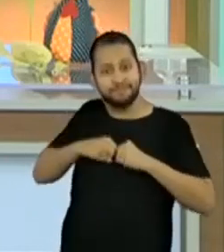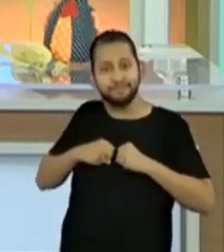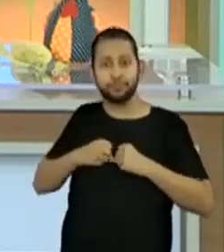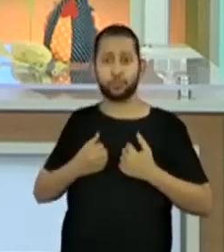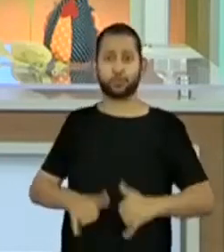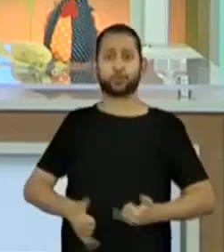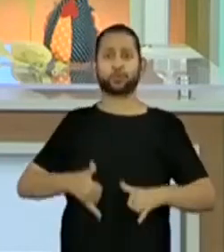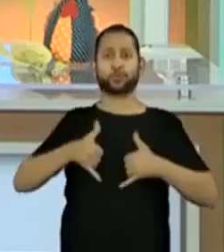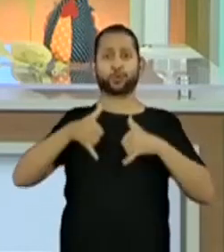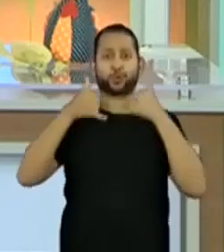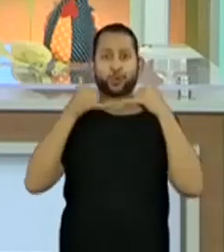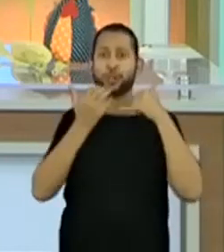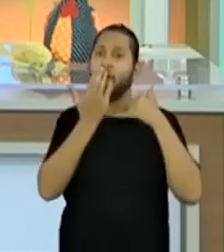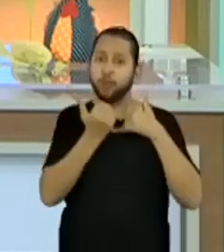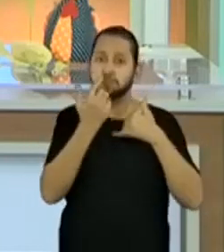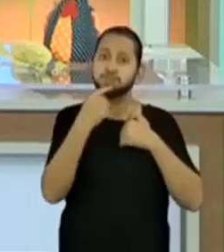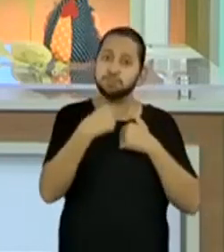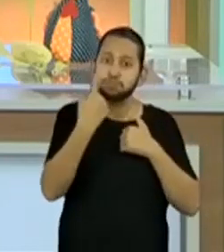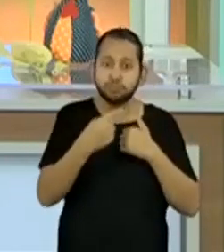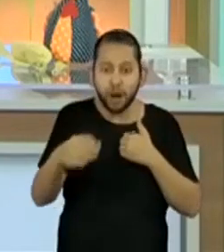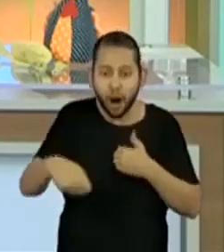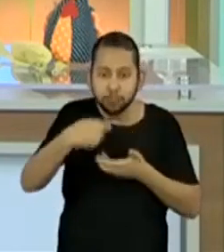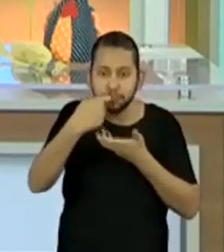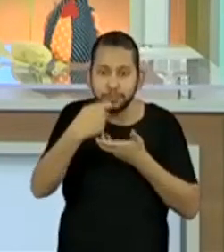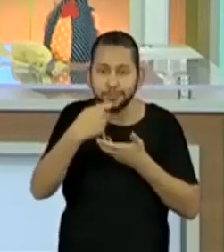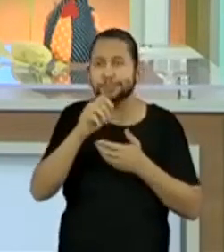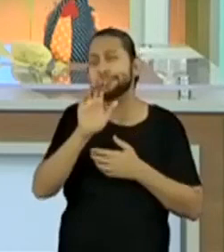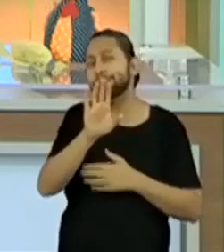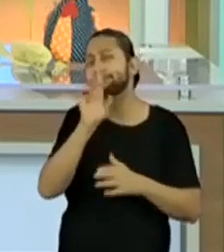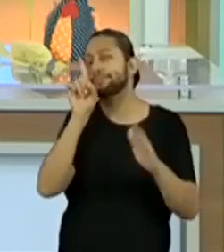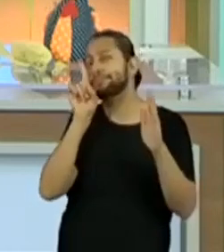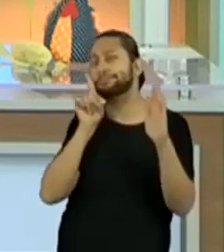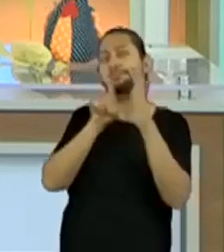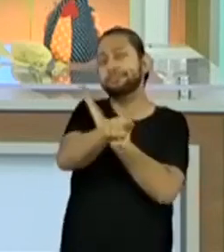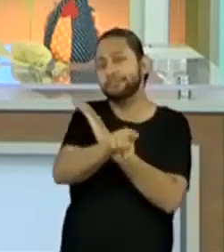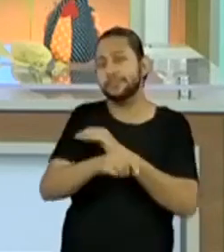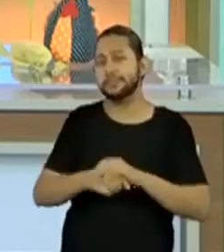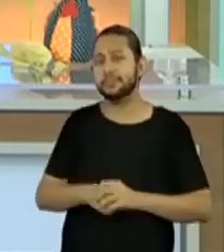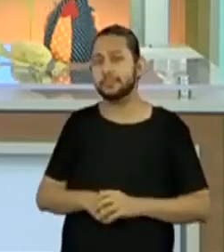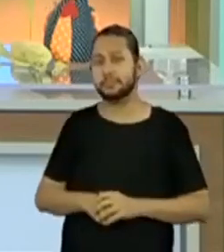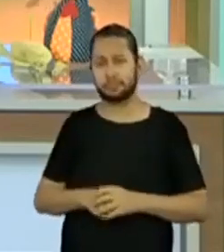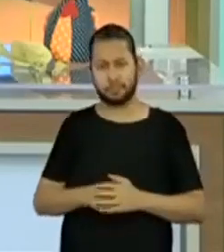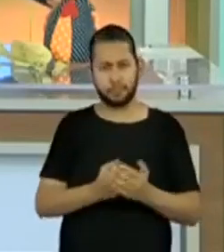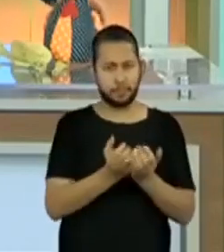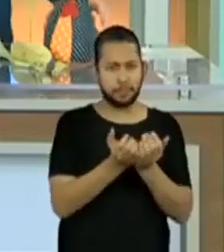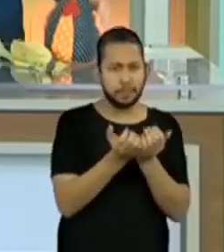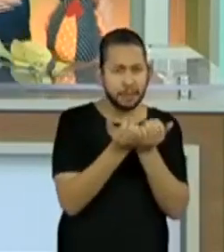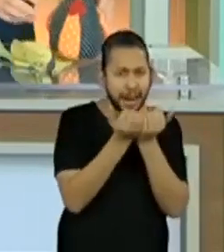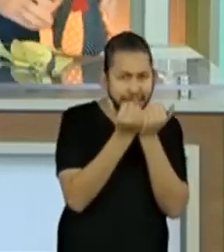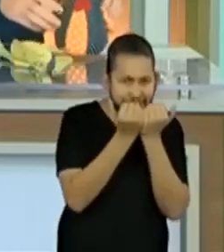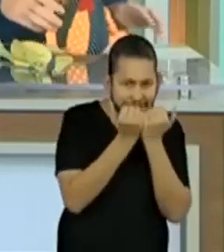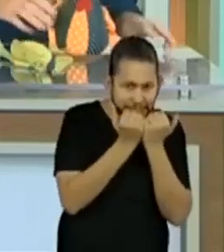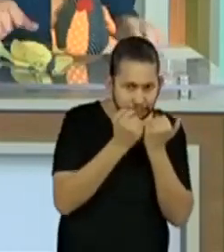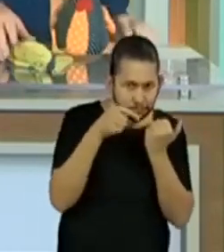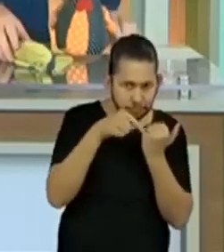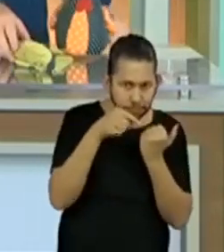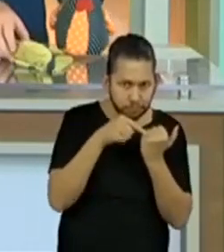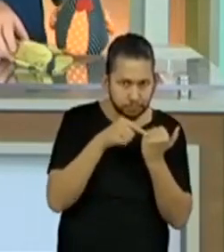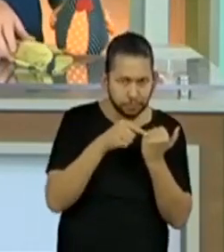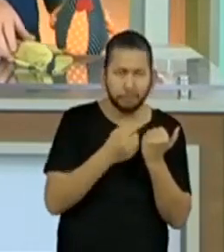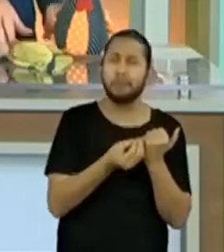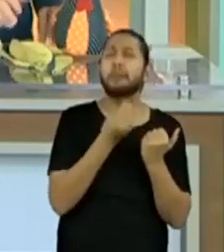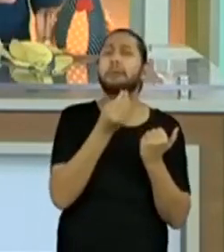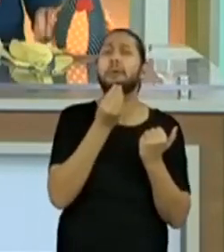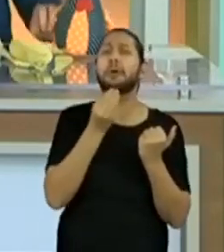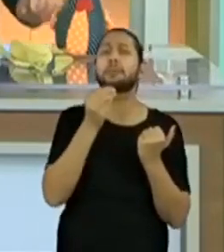Agora, pergunta. Como a energia chegou no milho? Como a